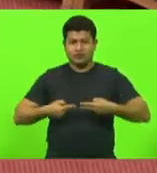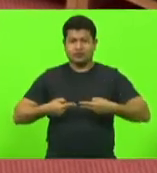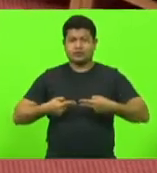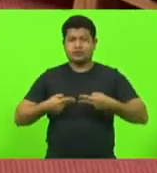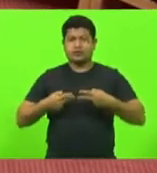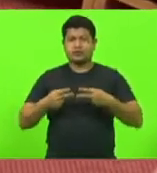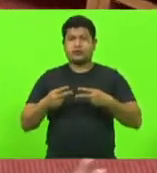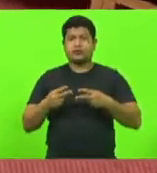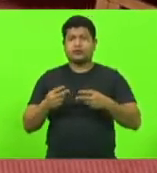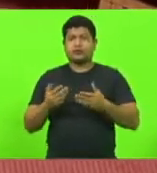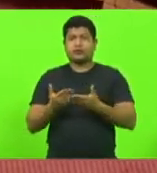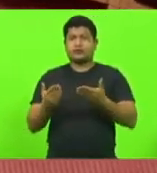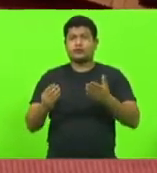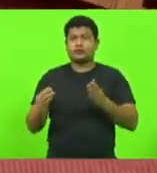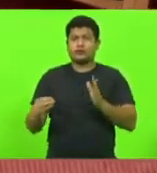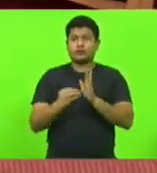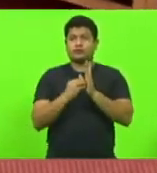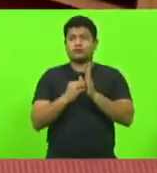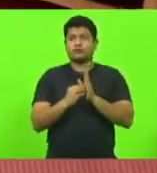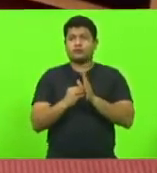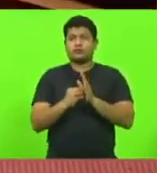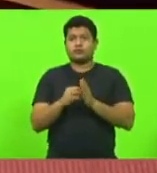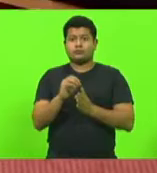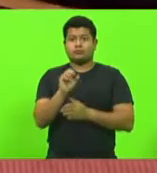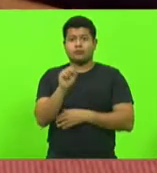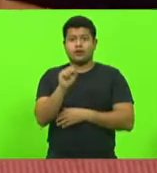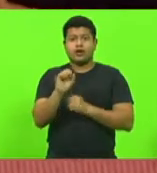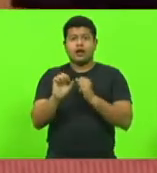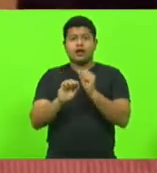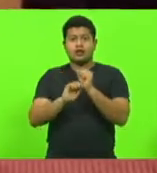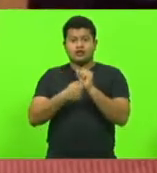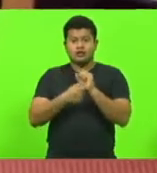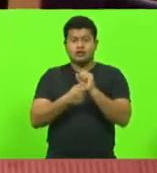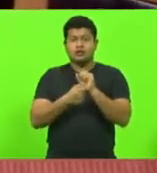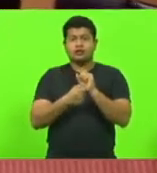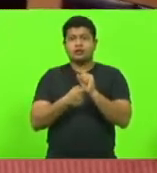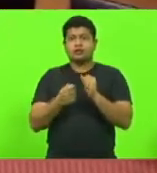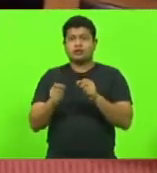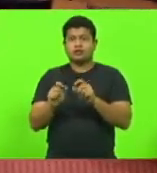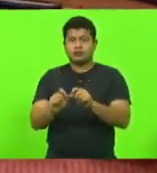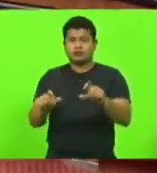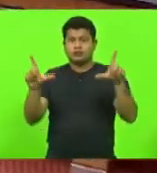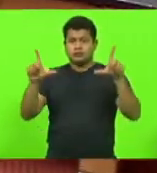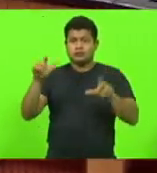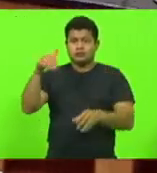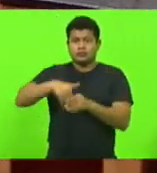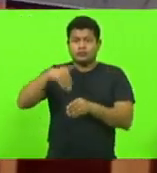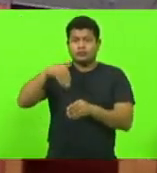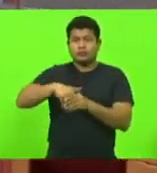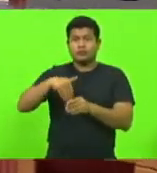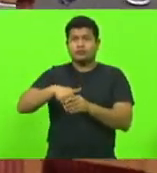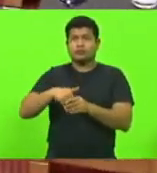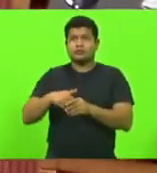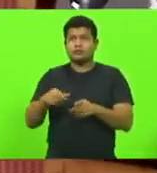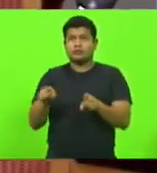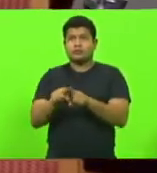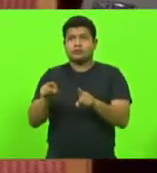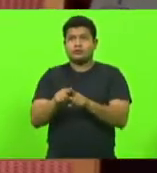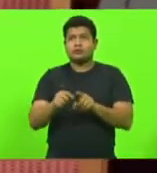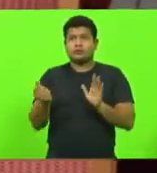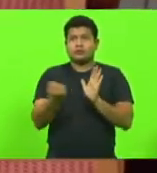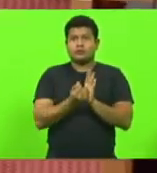um link e uma senha para abrir o painel que pode votar e, inclusive, registrar a